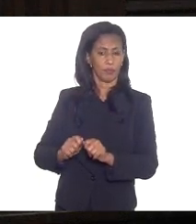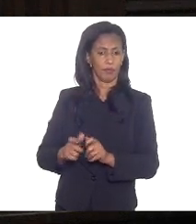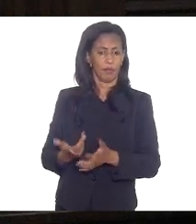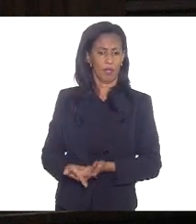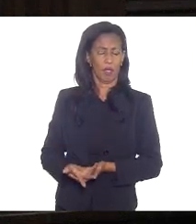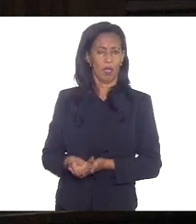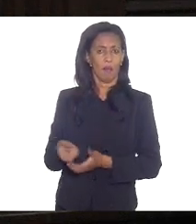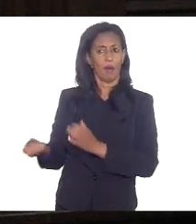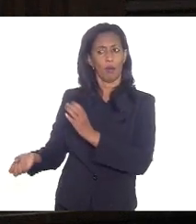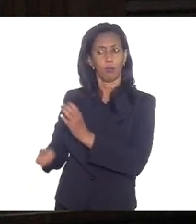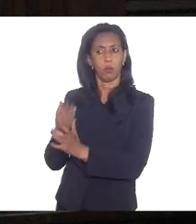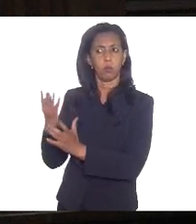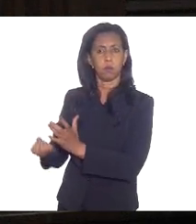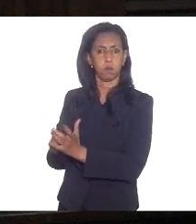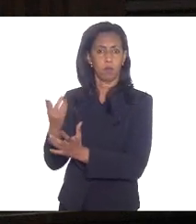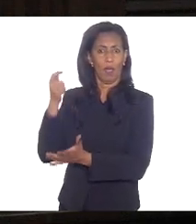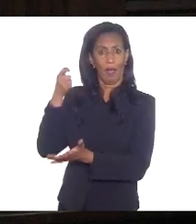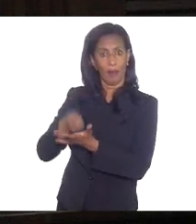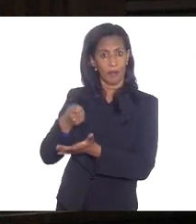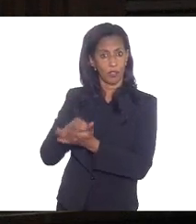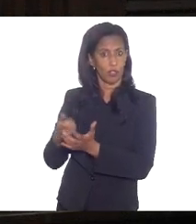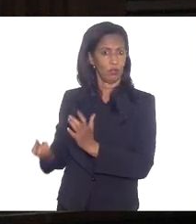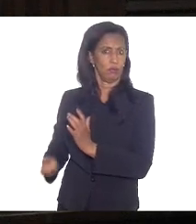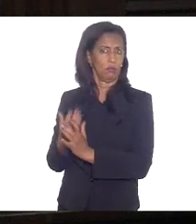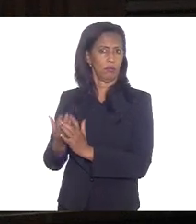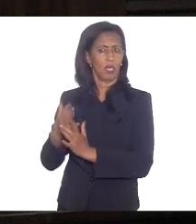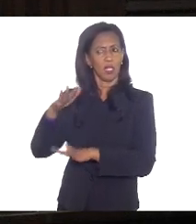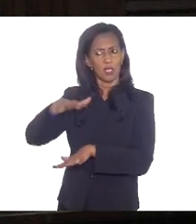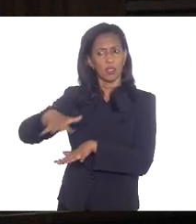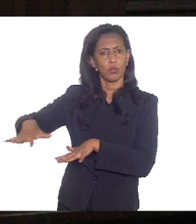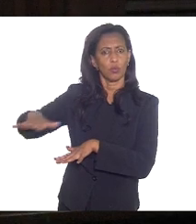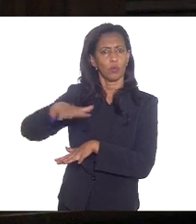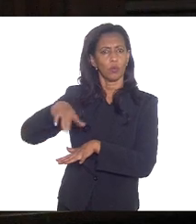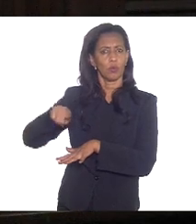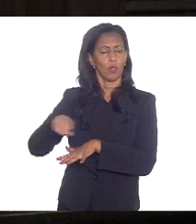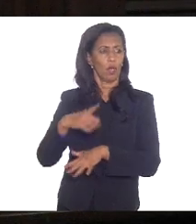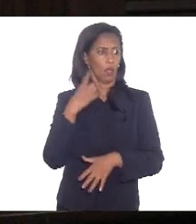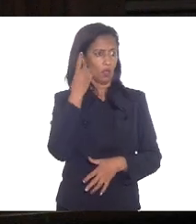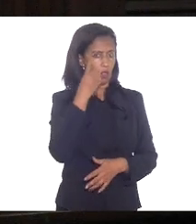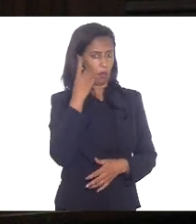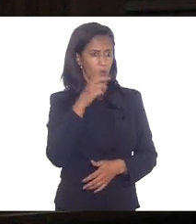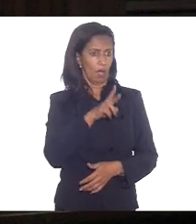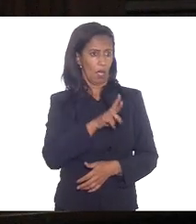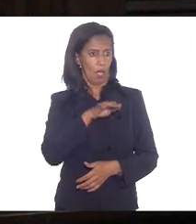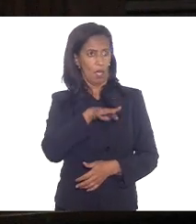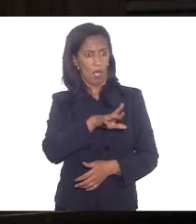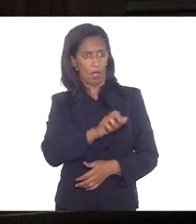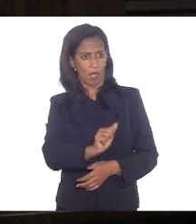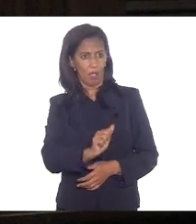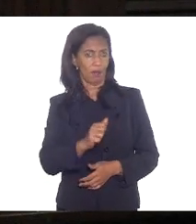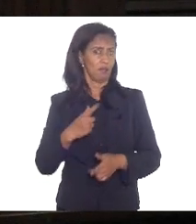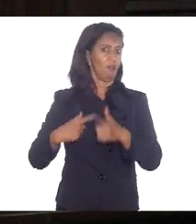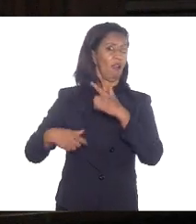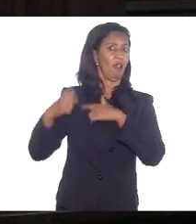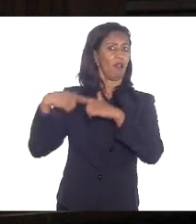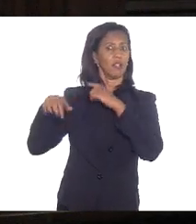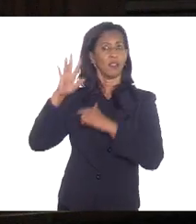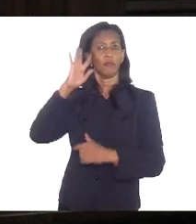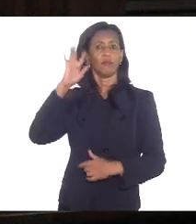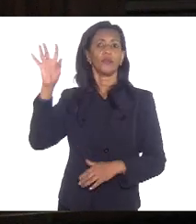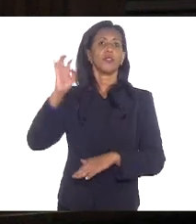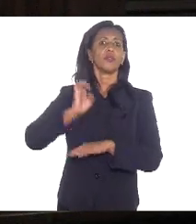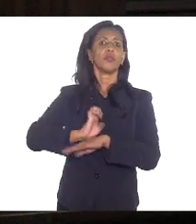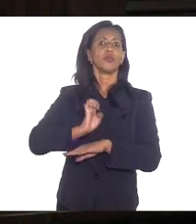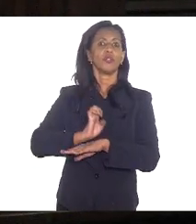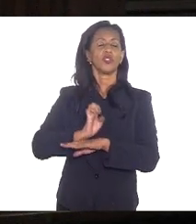fazer investimentos, garantir investimentos nesses territórios, deputada Renata Souza, é antes de mais nada o Estado fazer